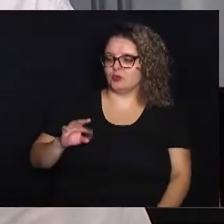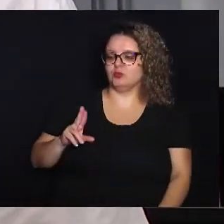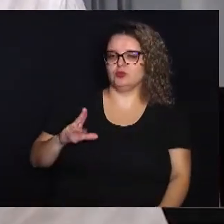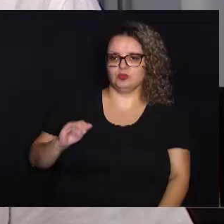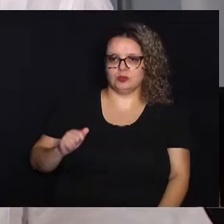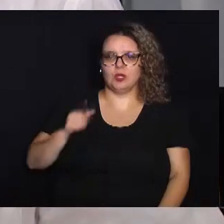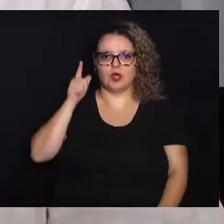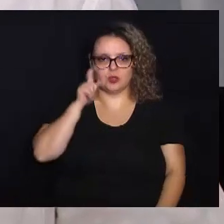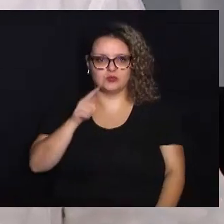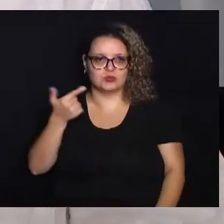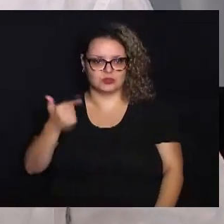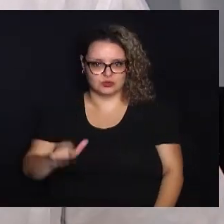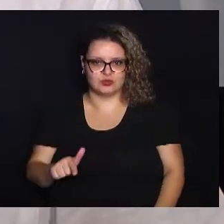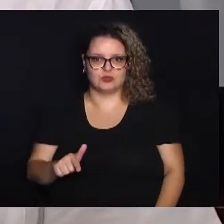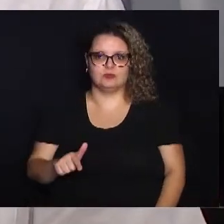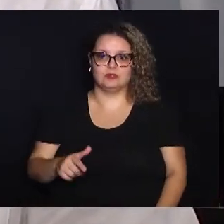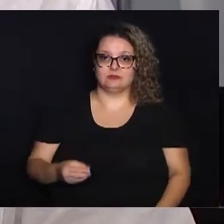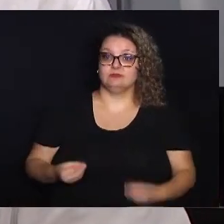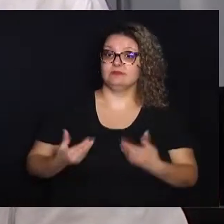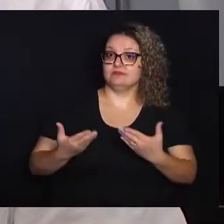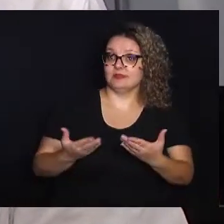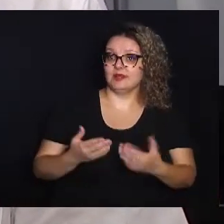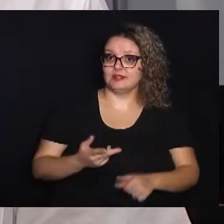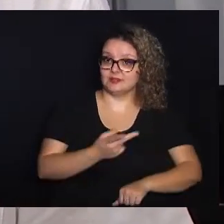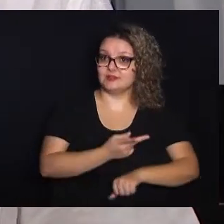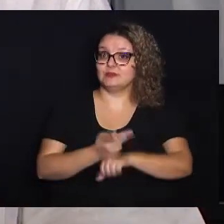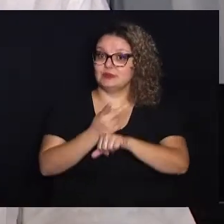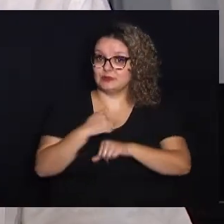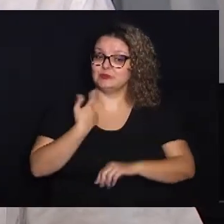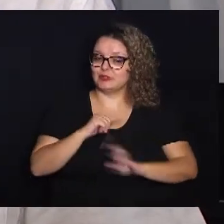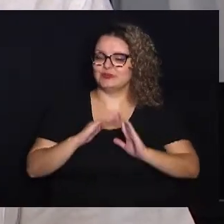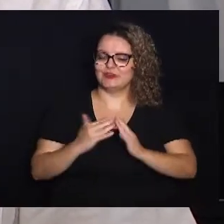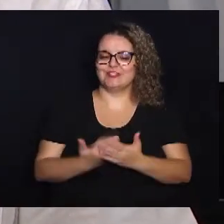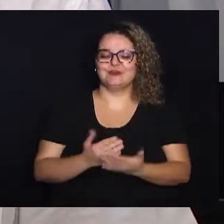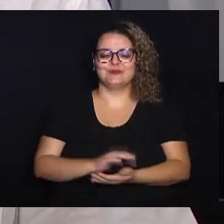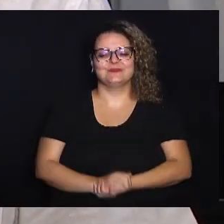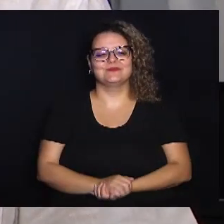cotuca mais uma vez consiga trazer essa esse prêmio aqui pro nosso colégio